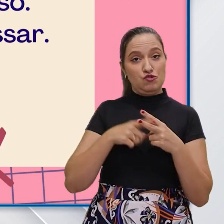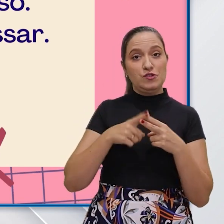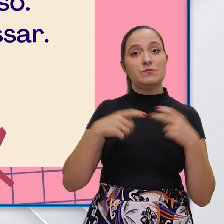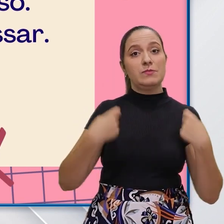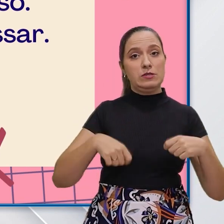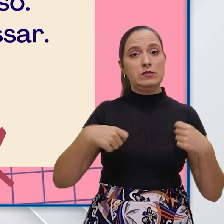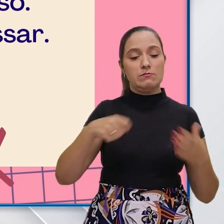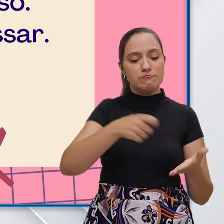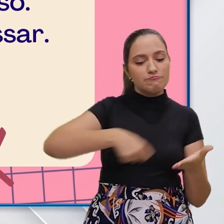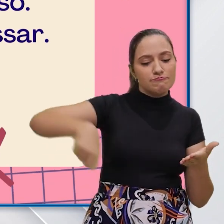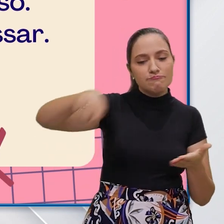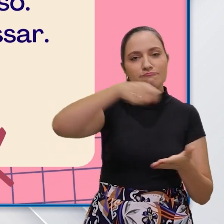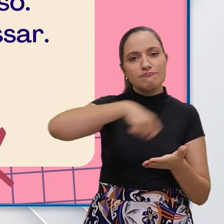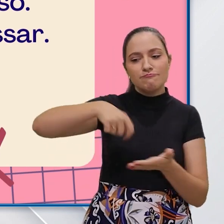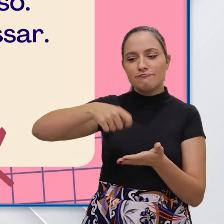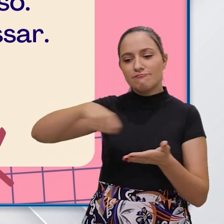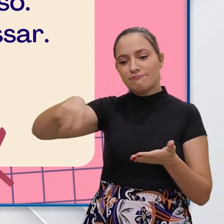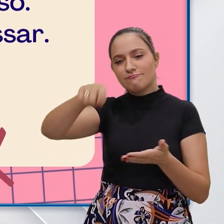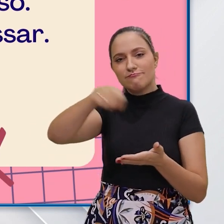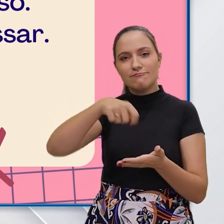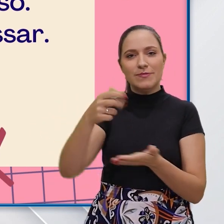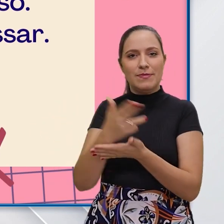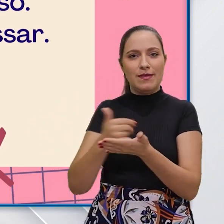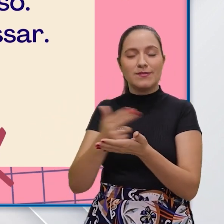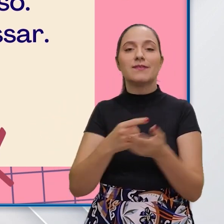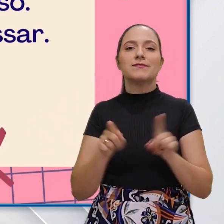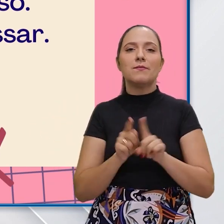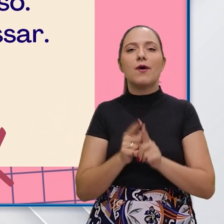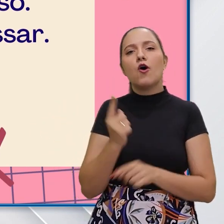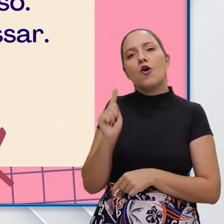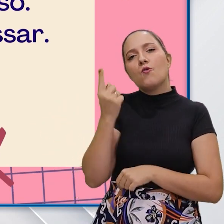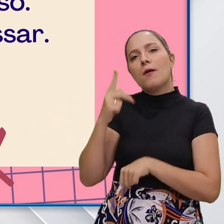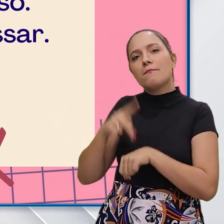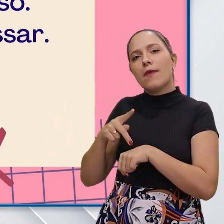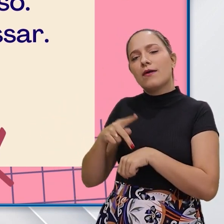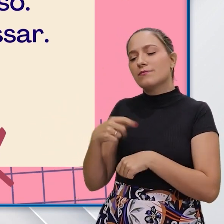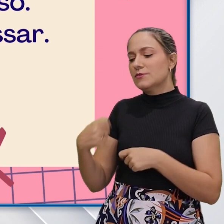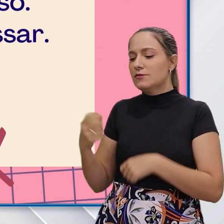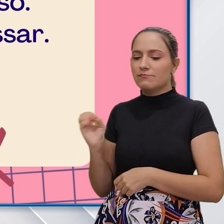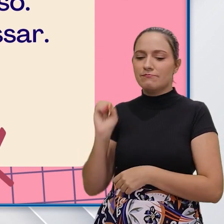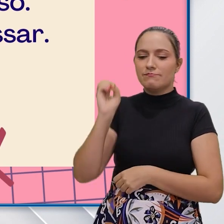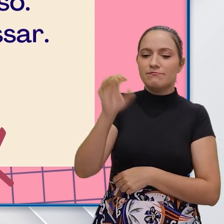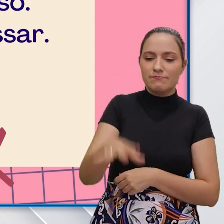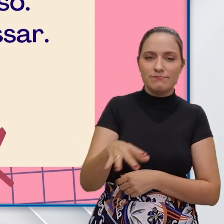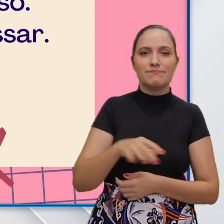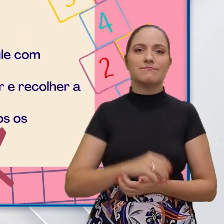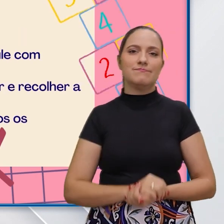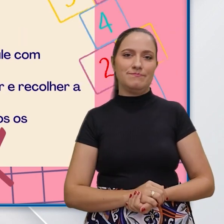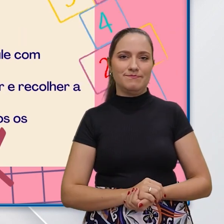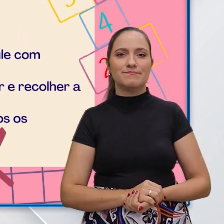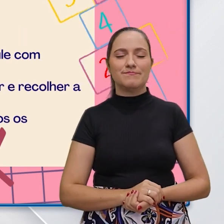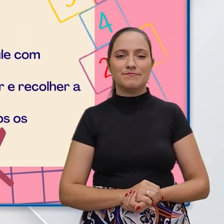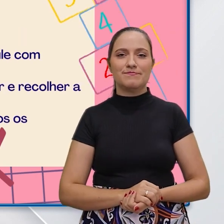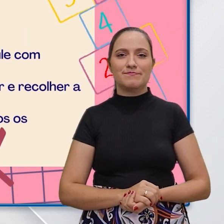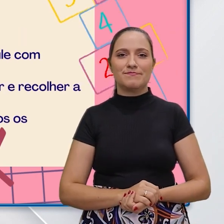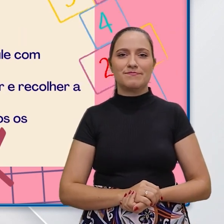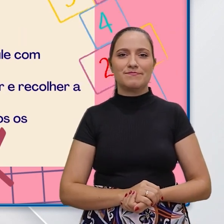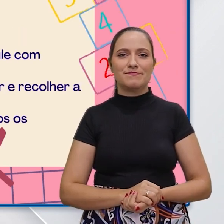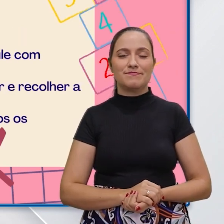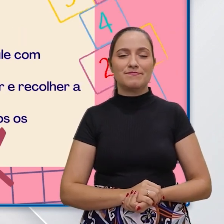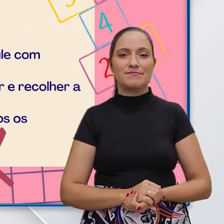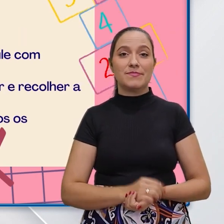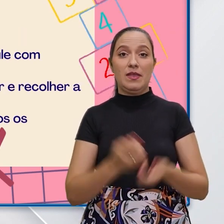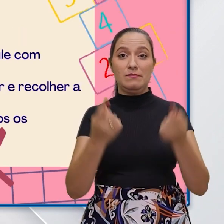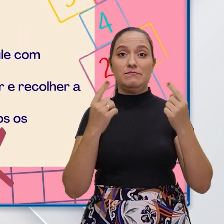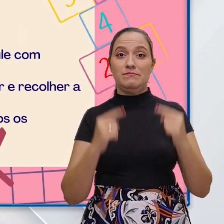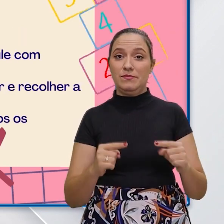para desenhar o percurso e uma pedra pequena para arremessar. A terceira